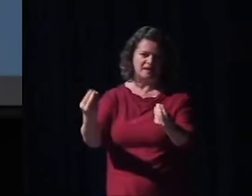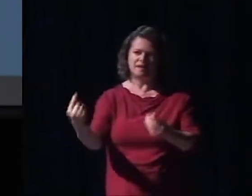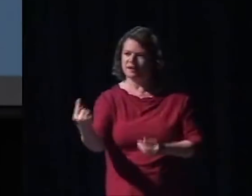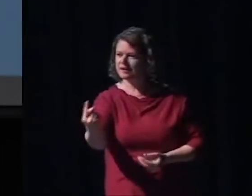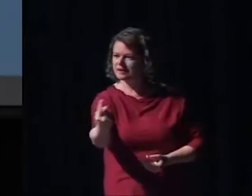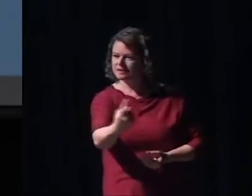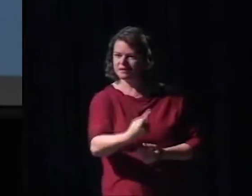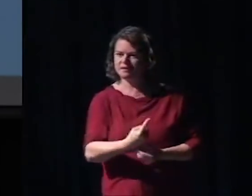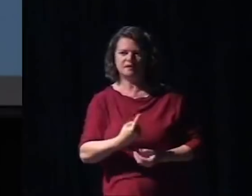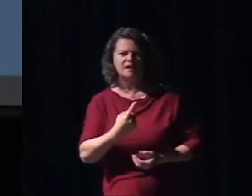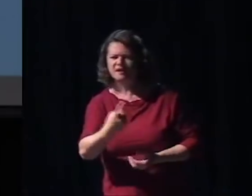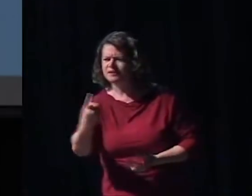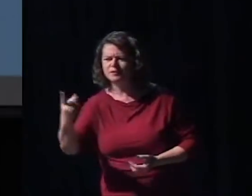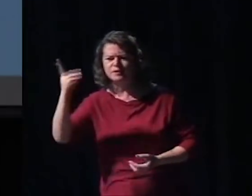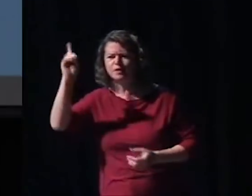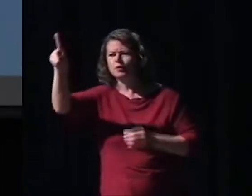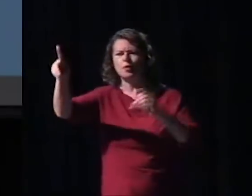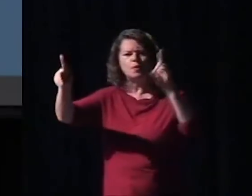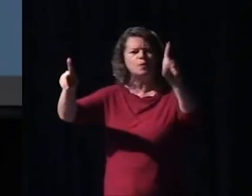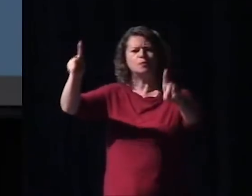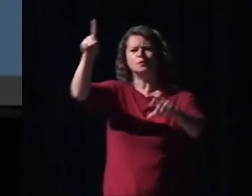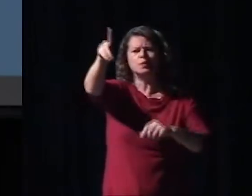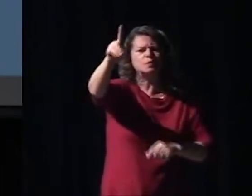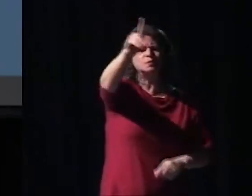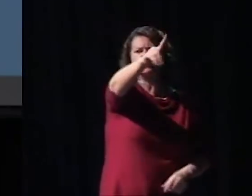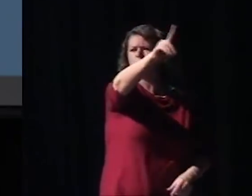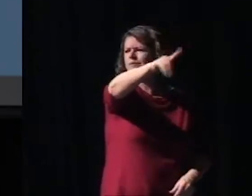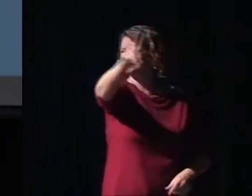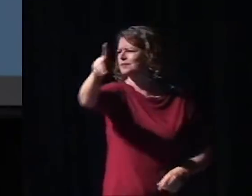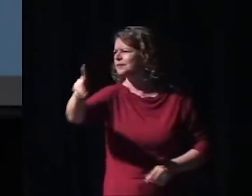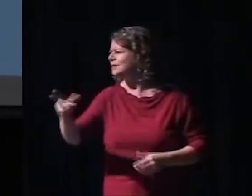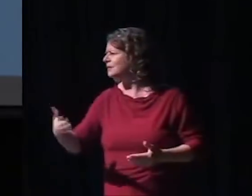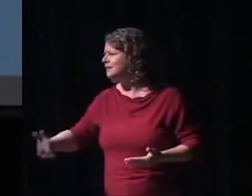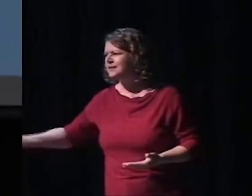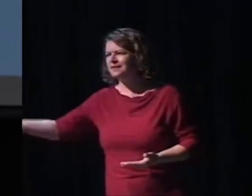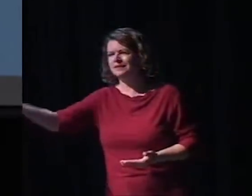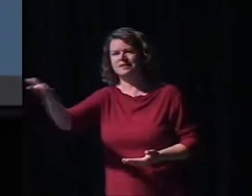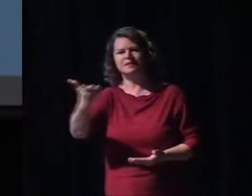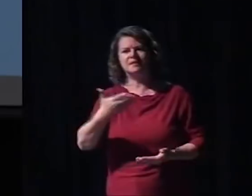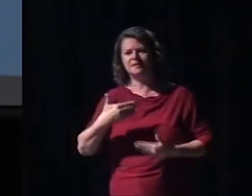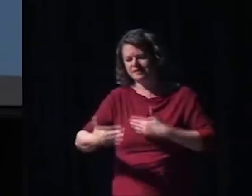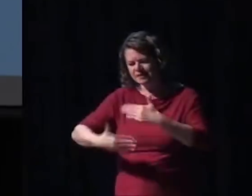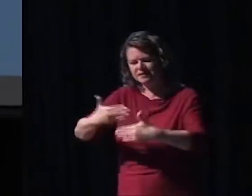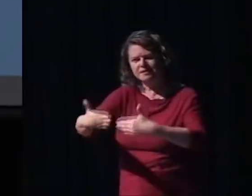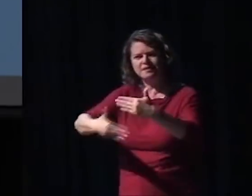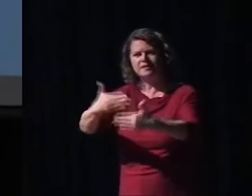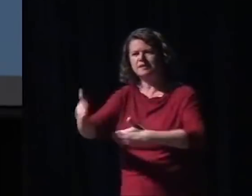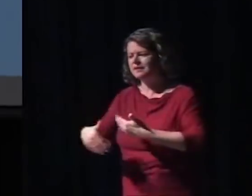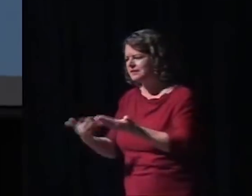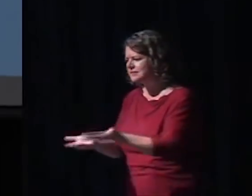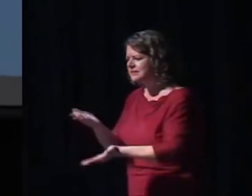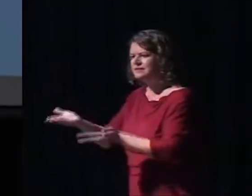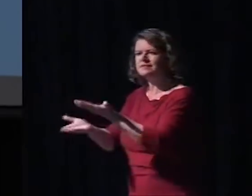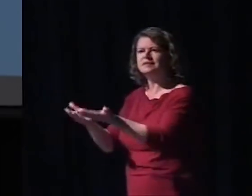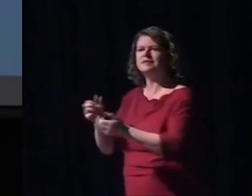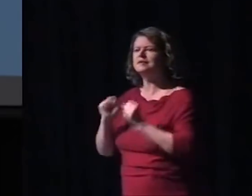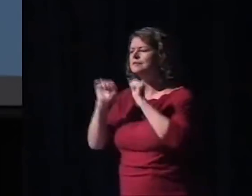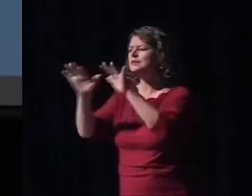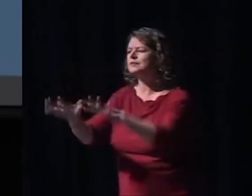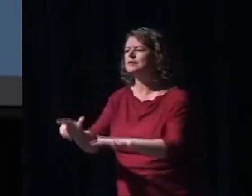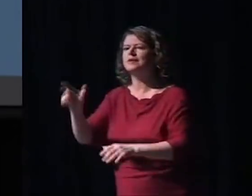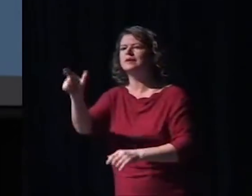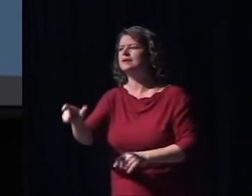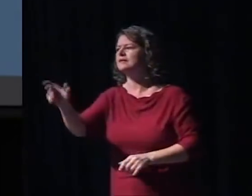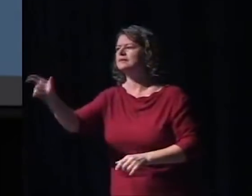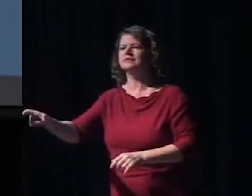nós tem um dom para ser exercido aqui no nosso meio, para frutificar e para edificar a vida de alguém, ou a vida